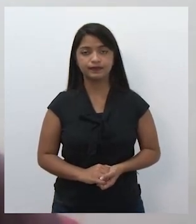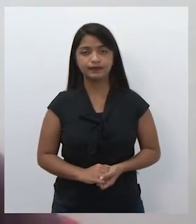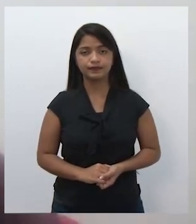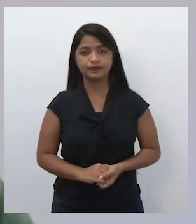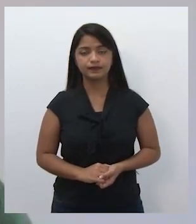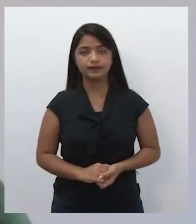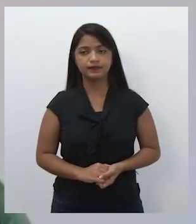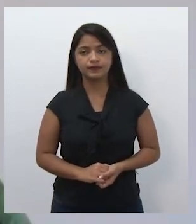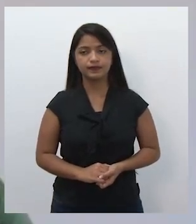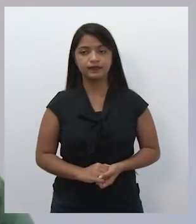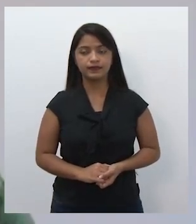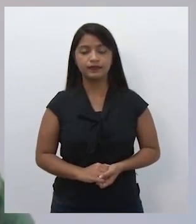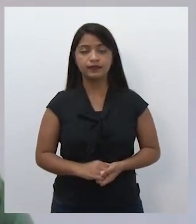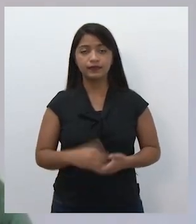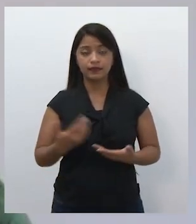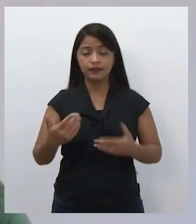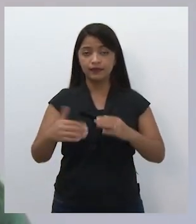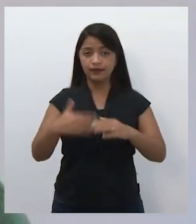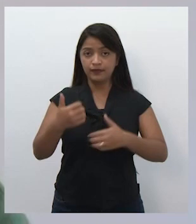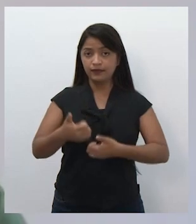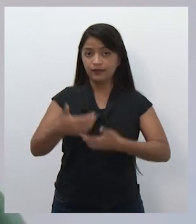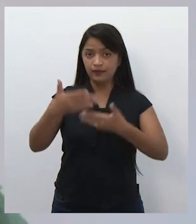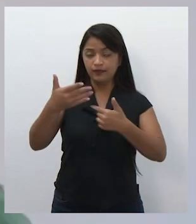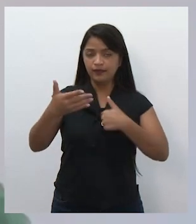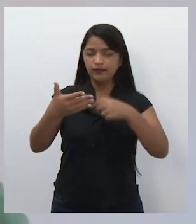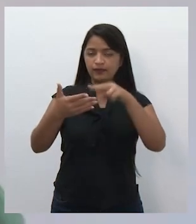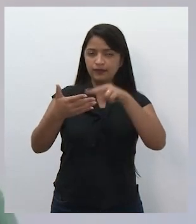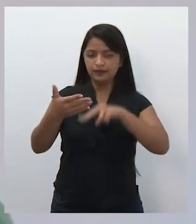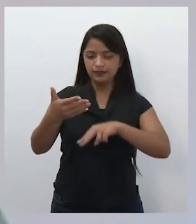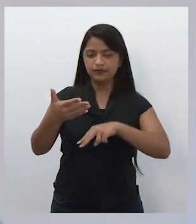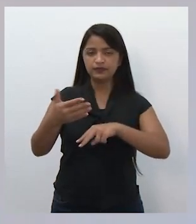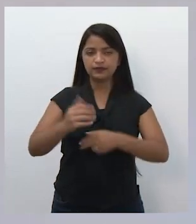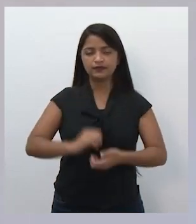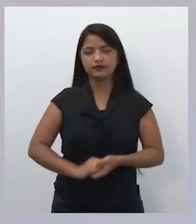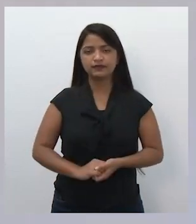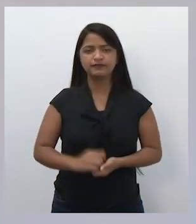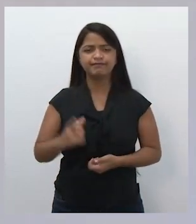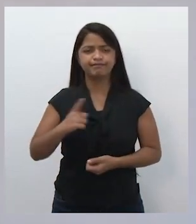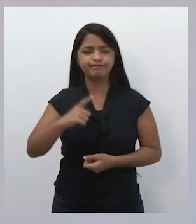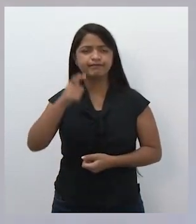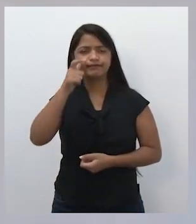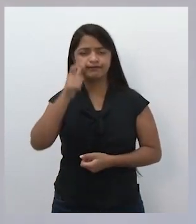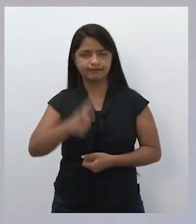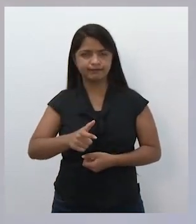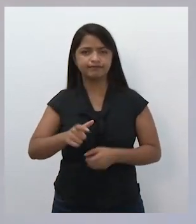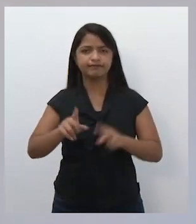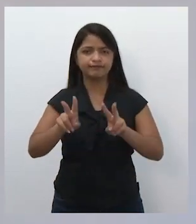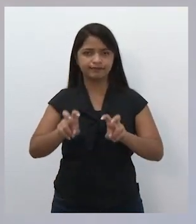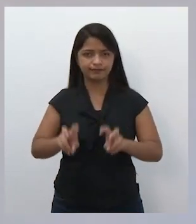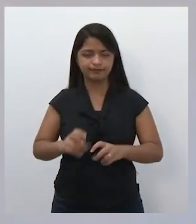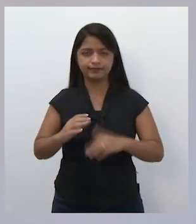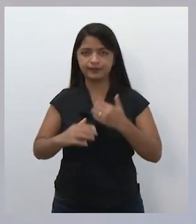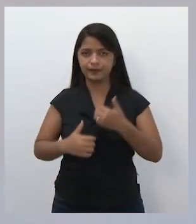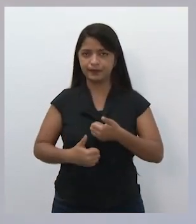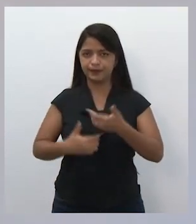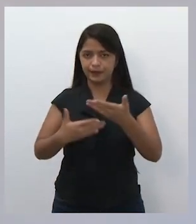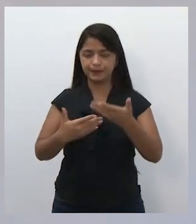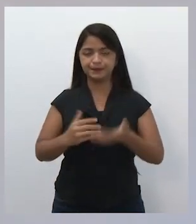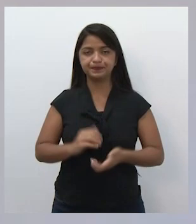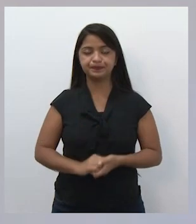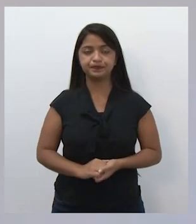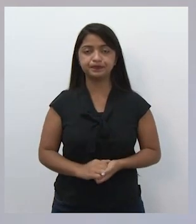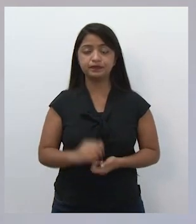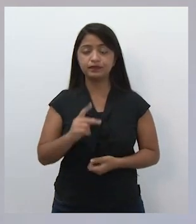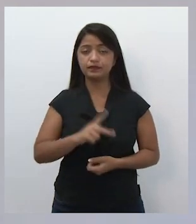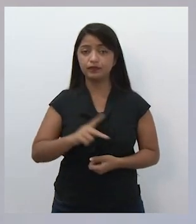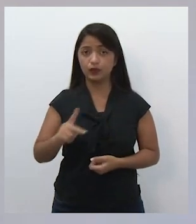Max, eu tô vendo aqui no chat algumas coisas que interessantes que vão aparecendo. E o